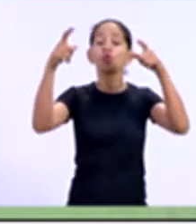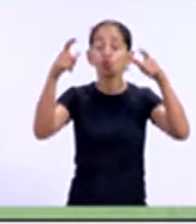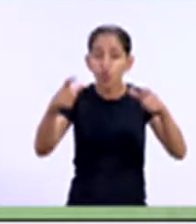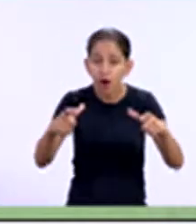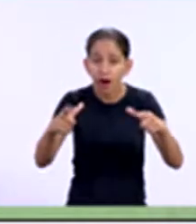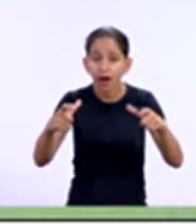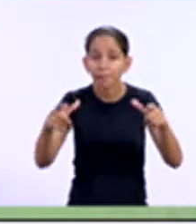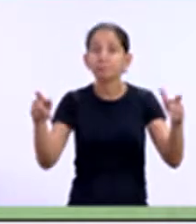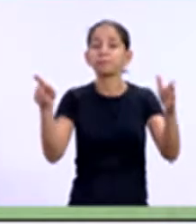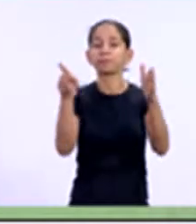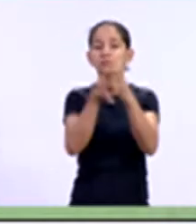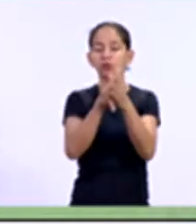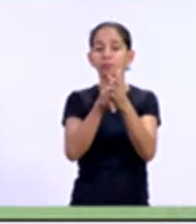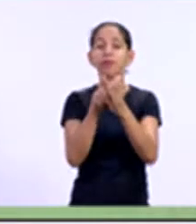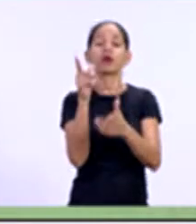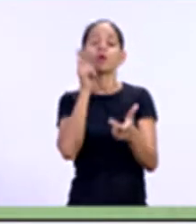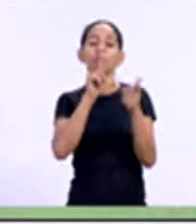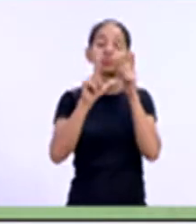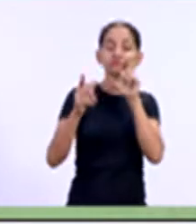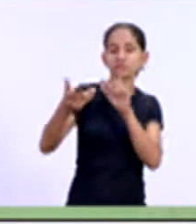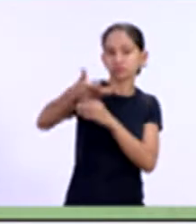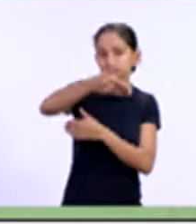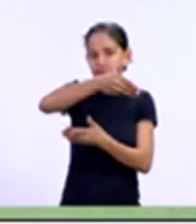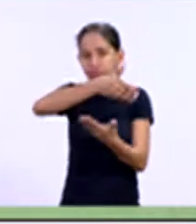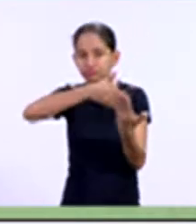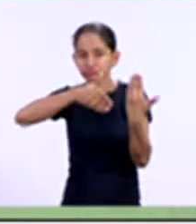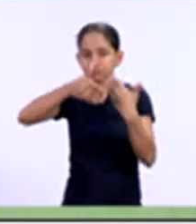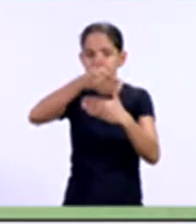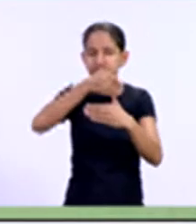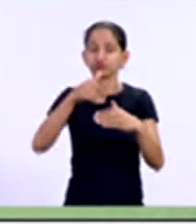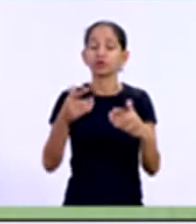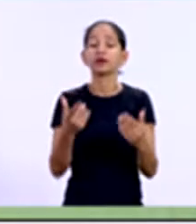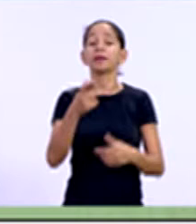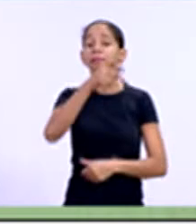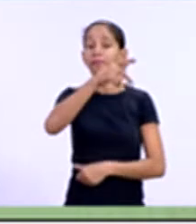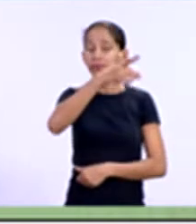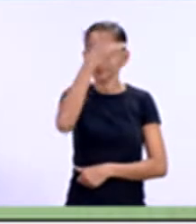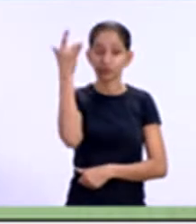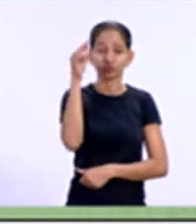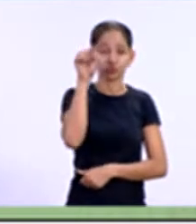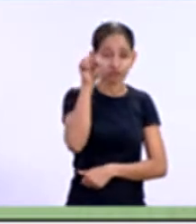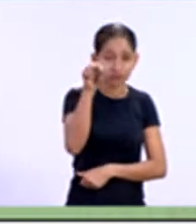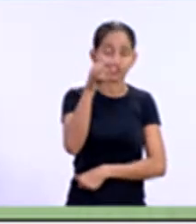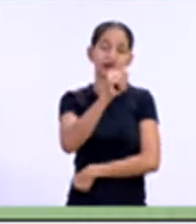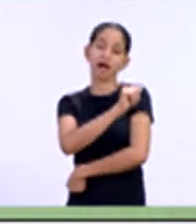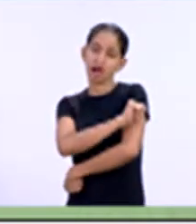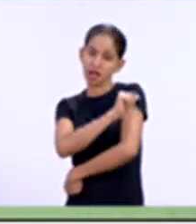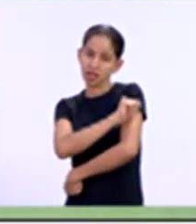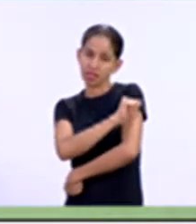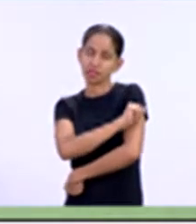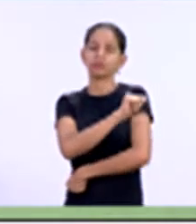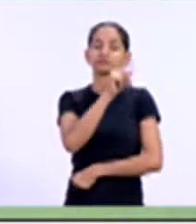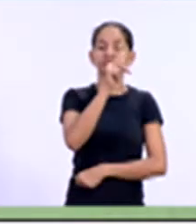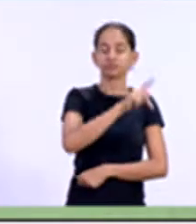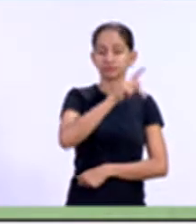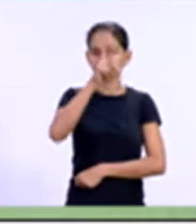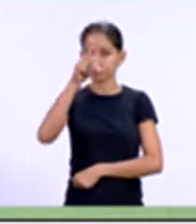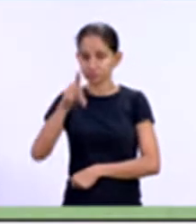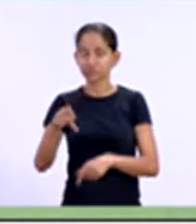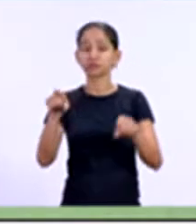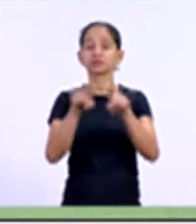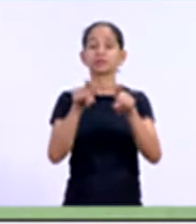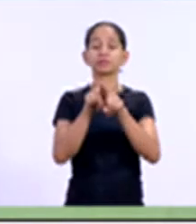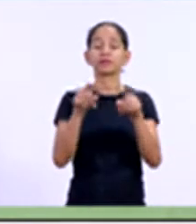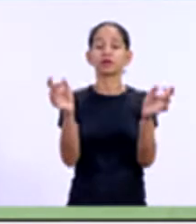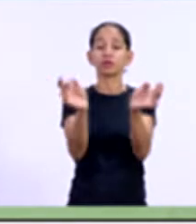para garantir a interação entre os alunos, professores e grupos